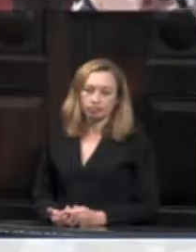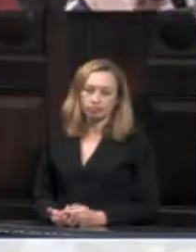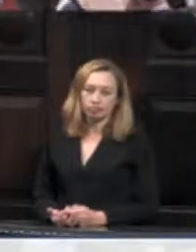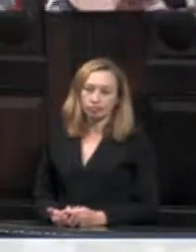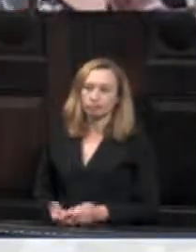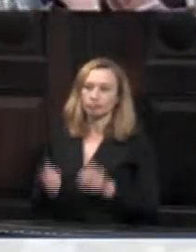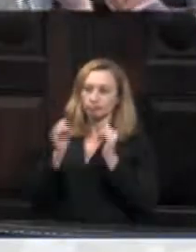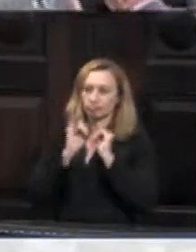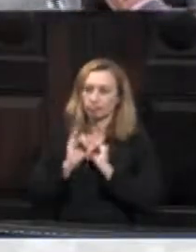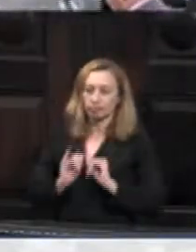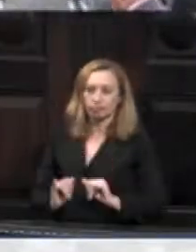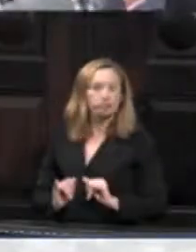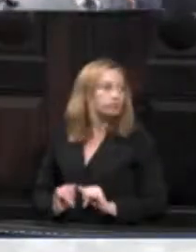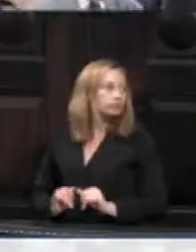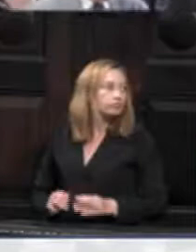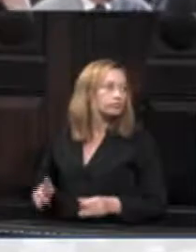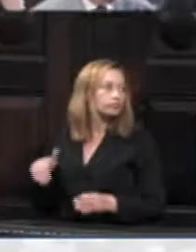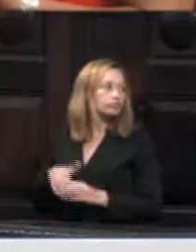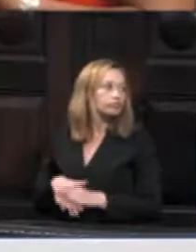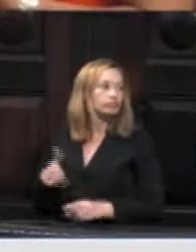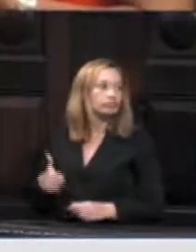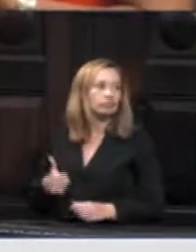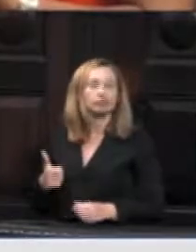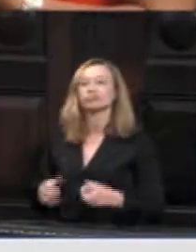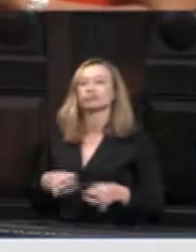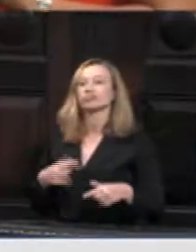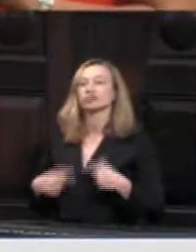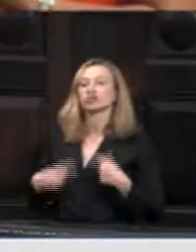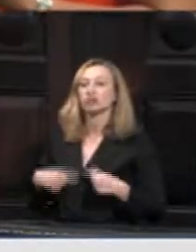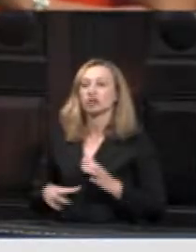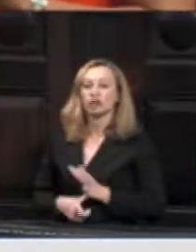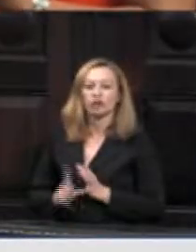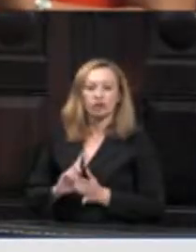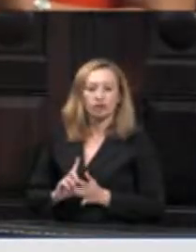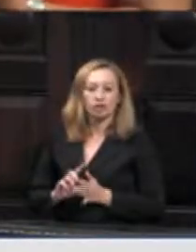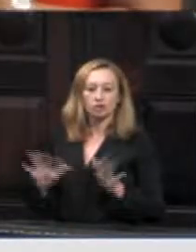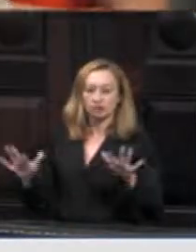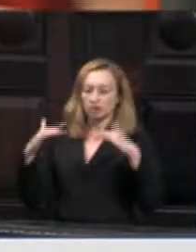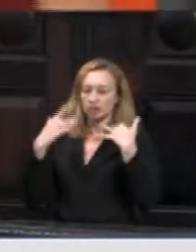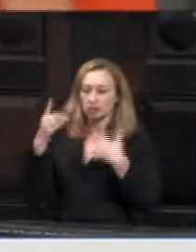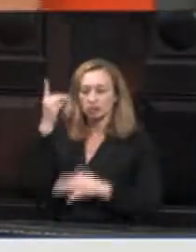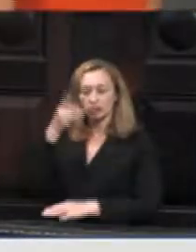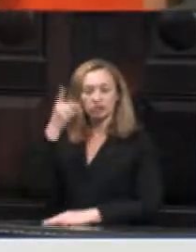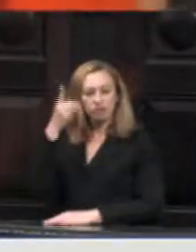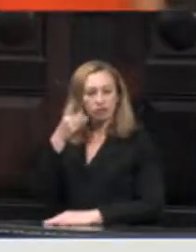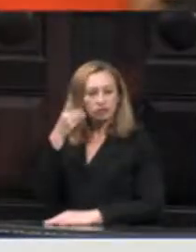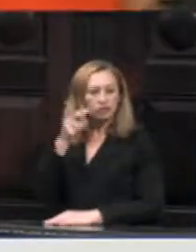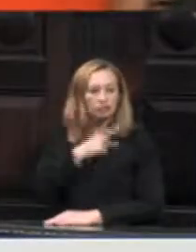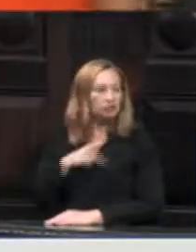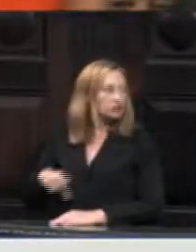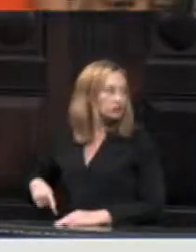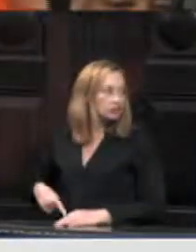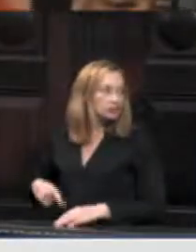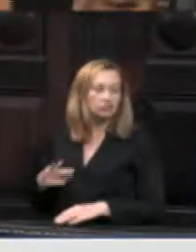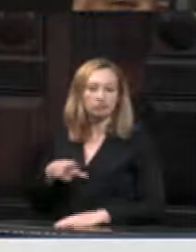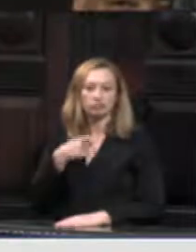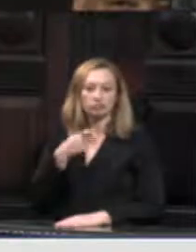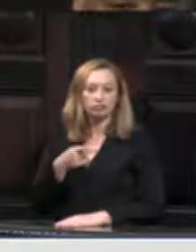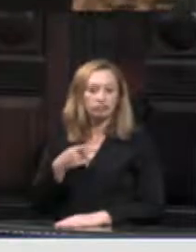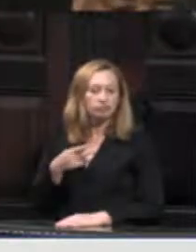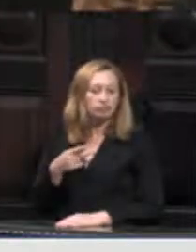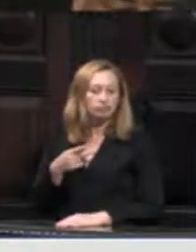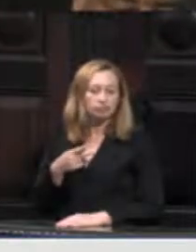Anuncio em regime de urgência em votação e discussão única. Antes, porém, atenção, senhores e senhoras deputados, a presidência pede autorização do plenário que